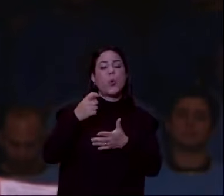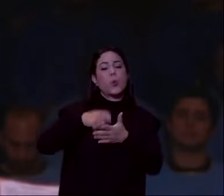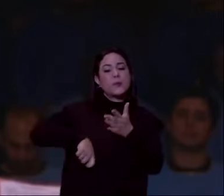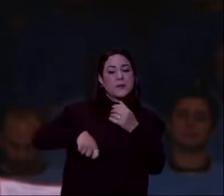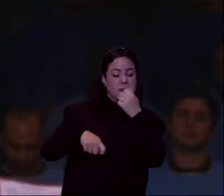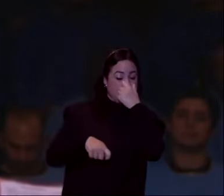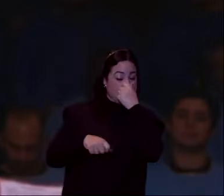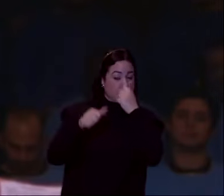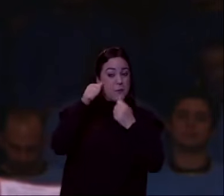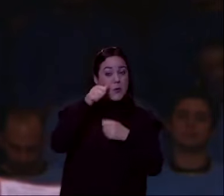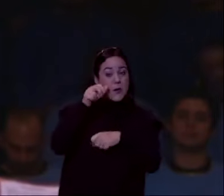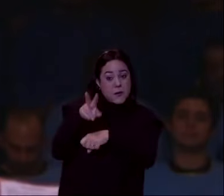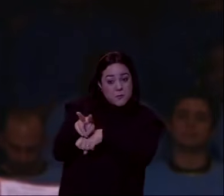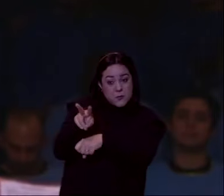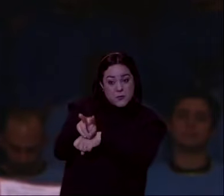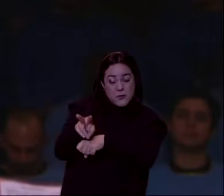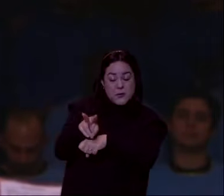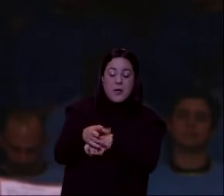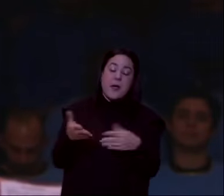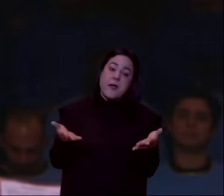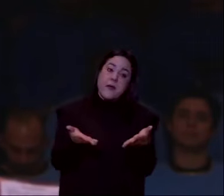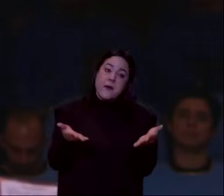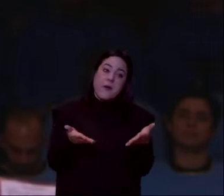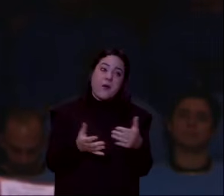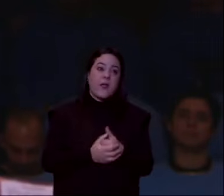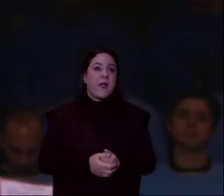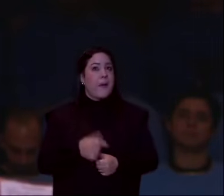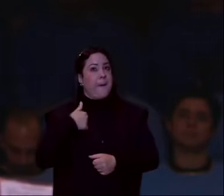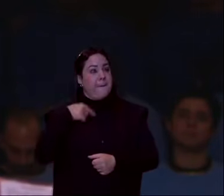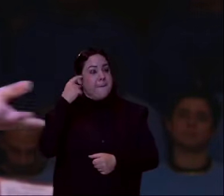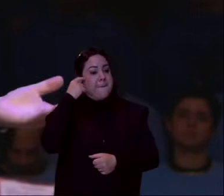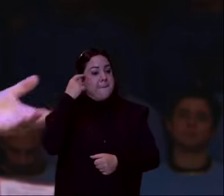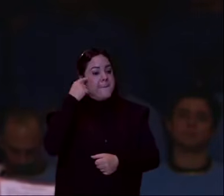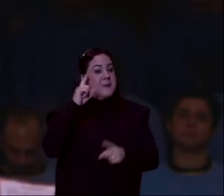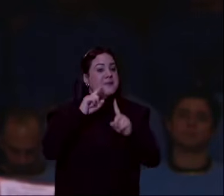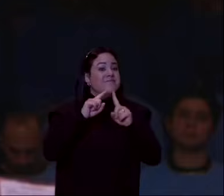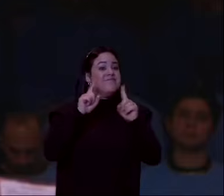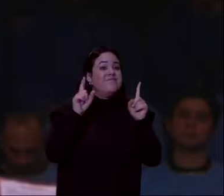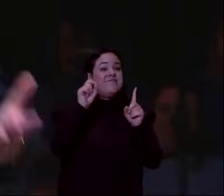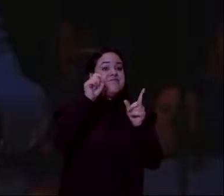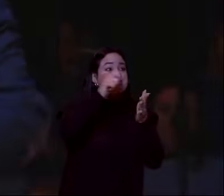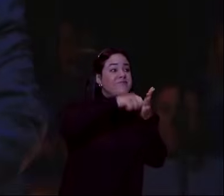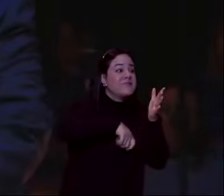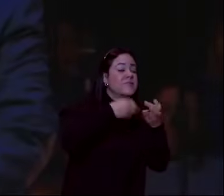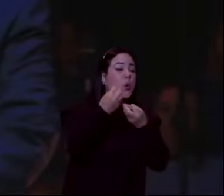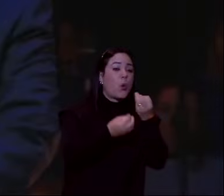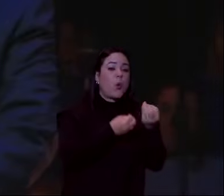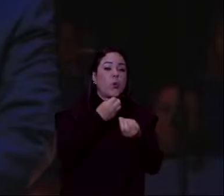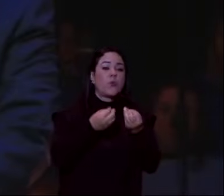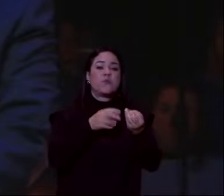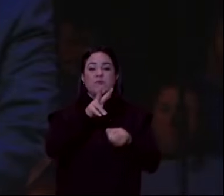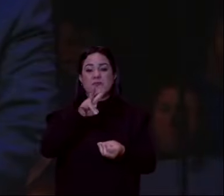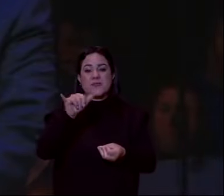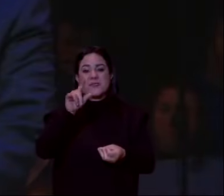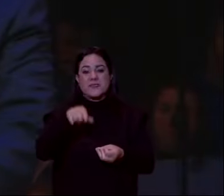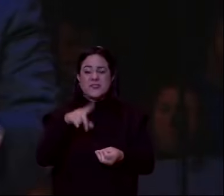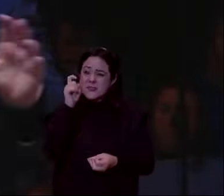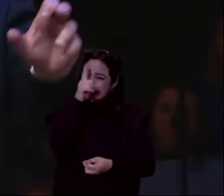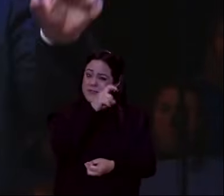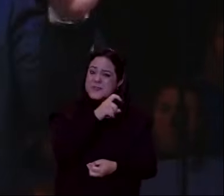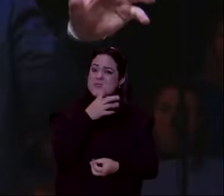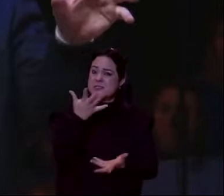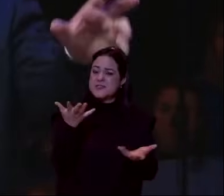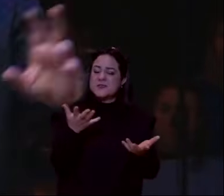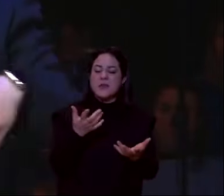babá. E agora, não é, eu fiquei pensando, mas quem eu vou contratar? Como é que vai ser esse negócio? E aí